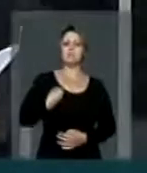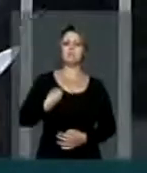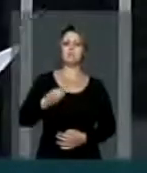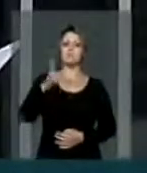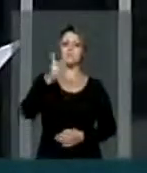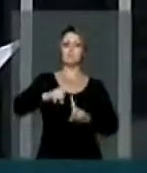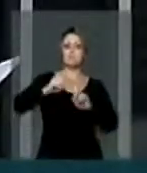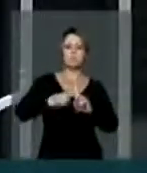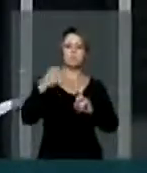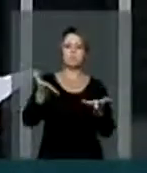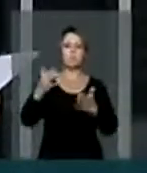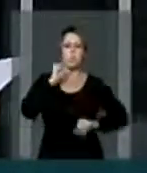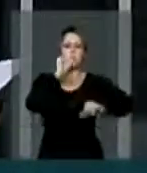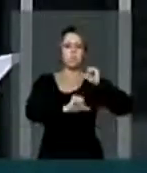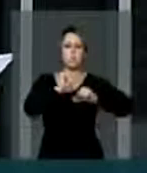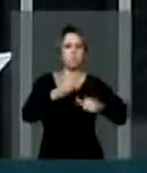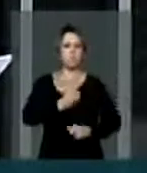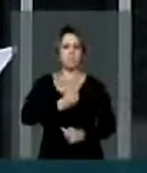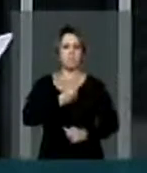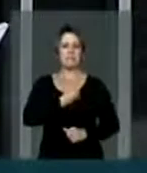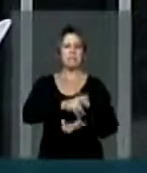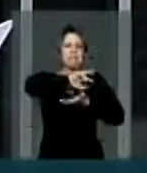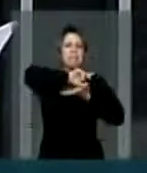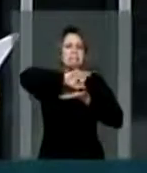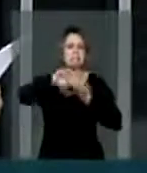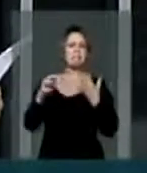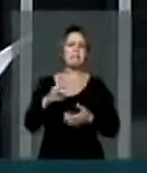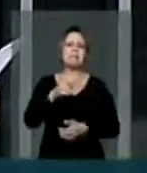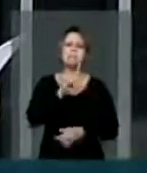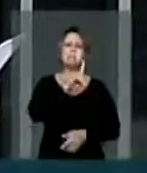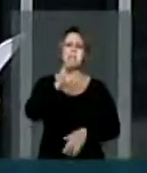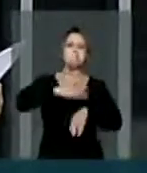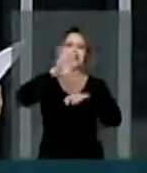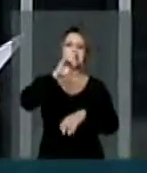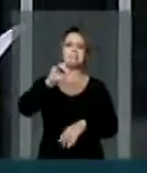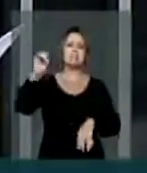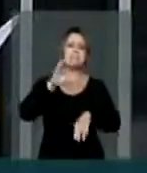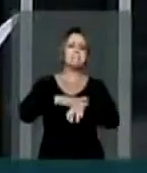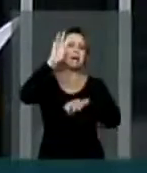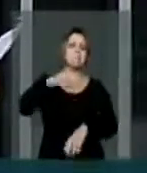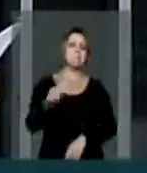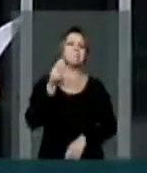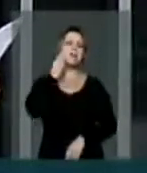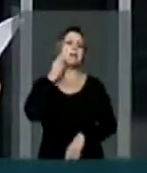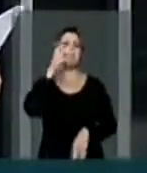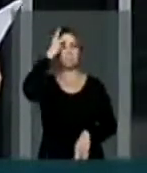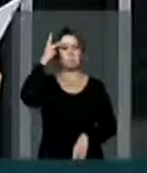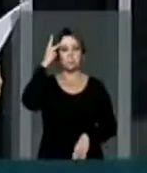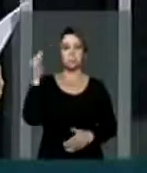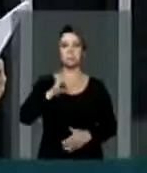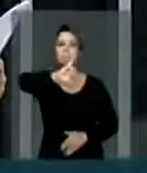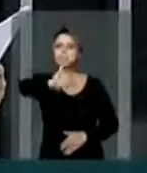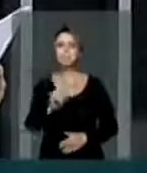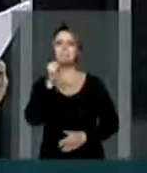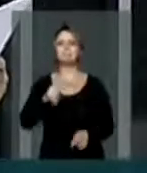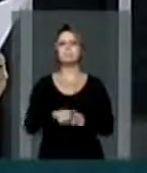vida no meio dessa sociedade? Certamente centenas e milhares. Aproveito a tribuna para pedir que o relator